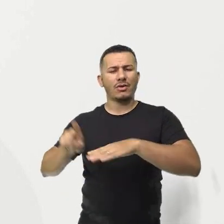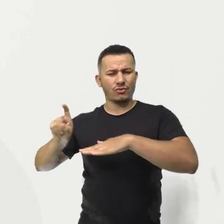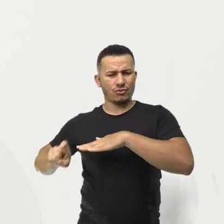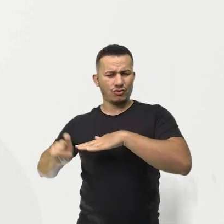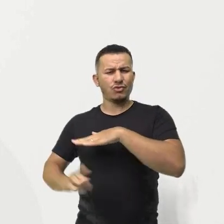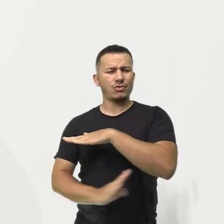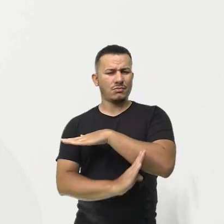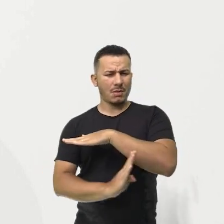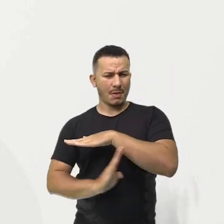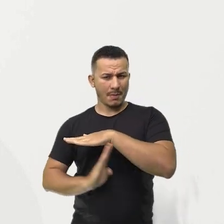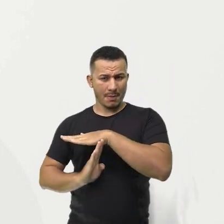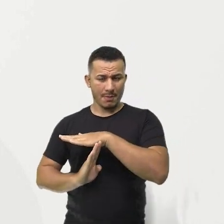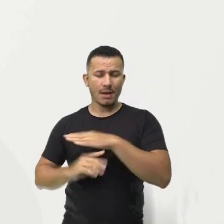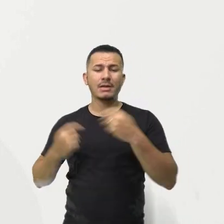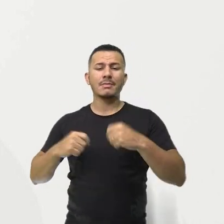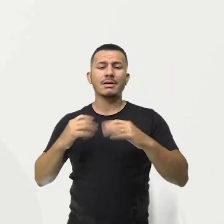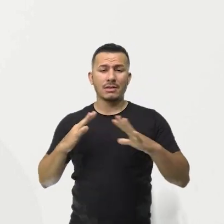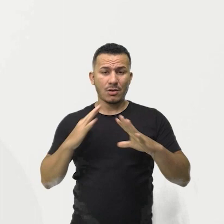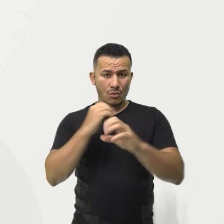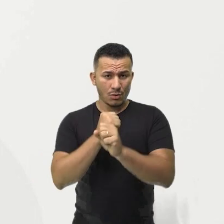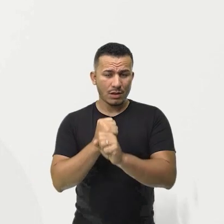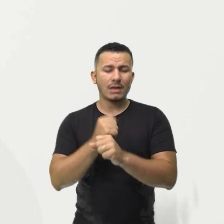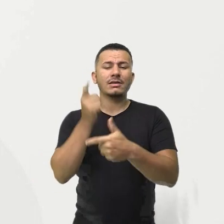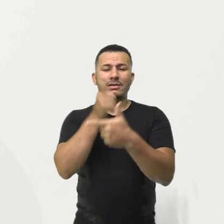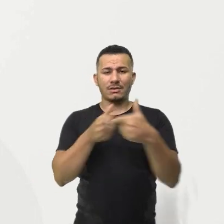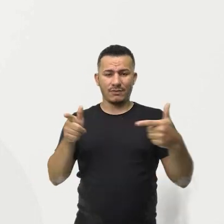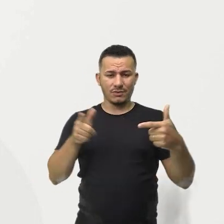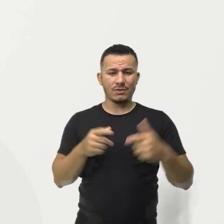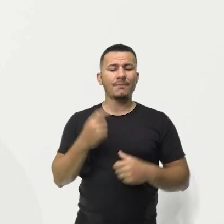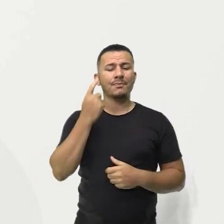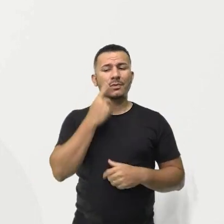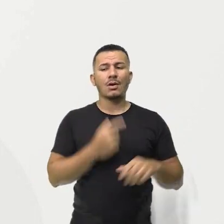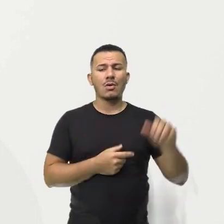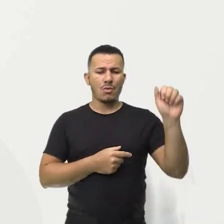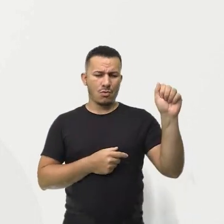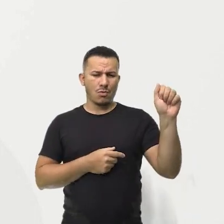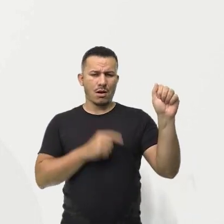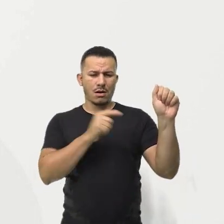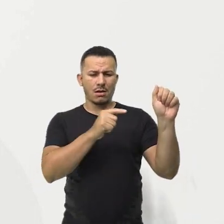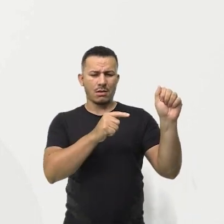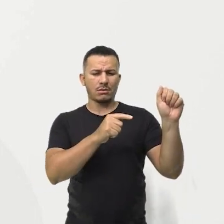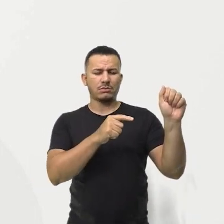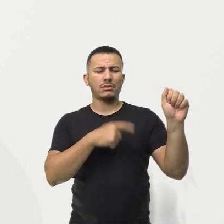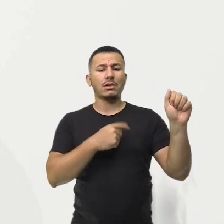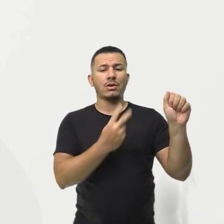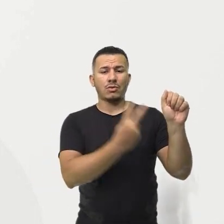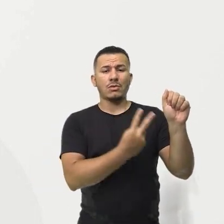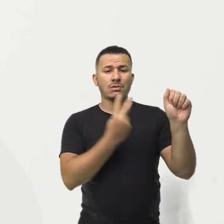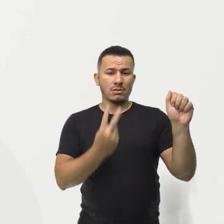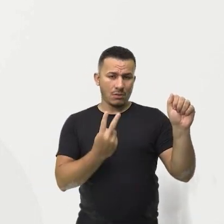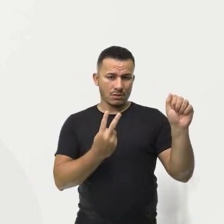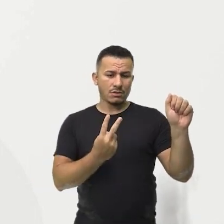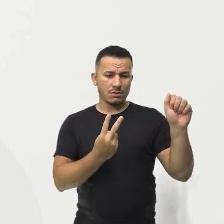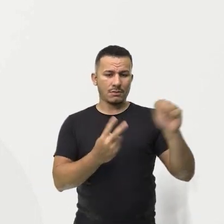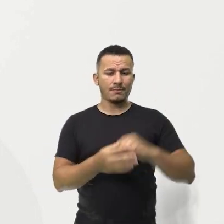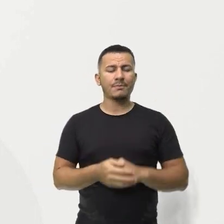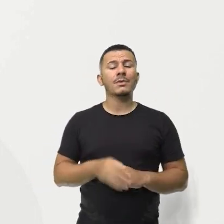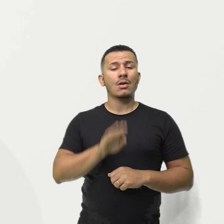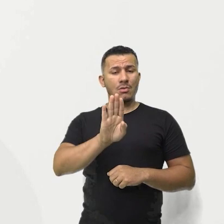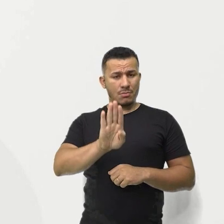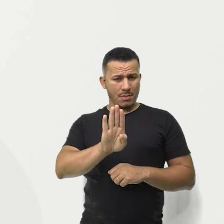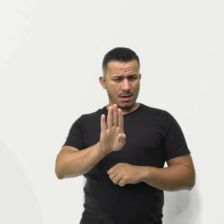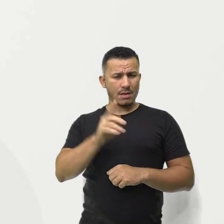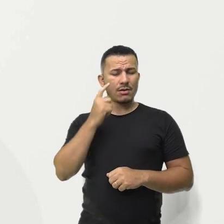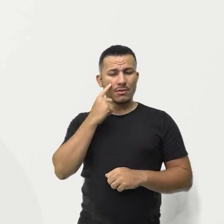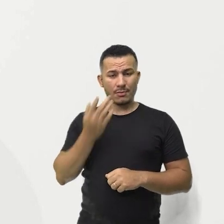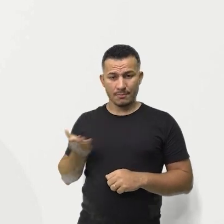imagem. O que ele faz para reduzir? Ele tem que identificar os pontos, é claro, né? E depois de identificar os pontos, ele